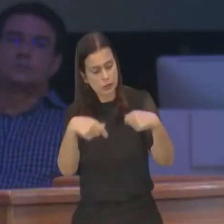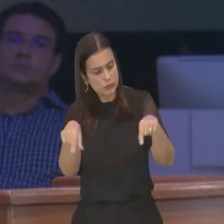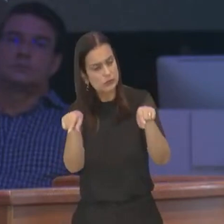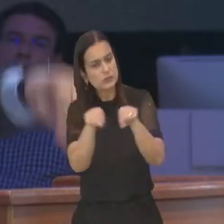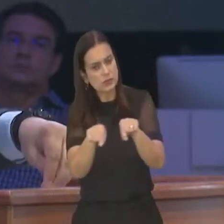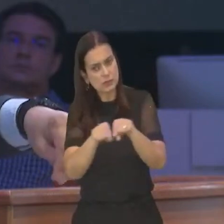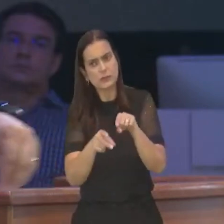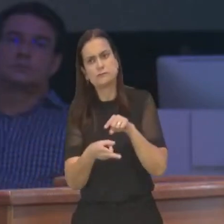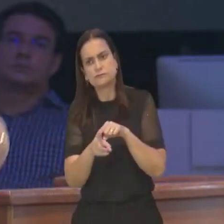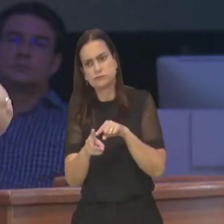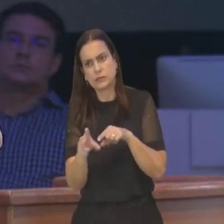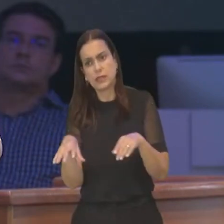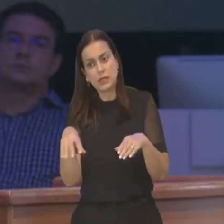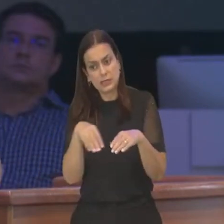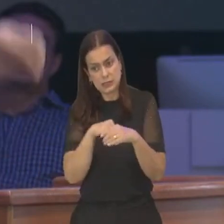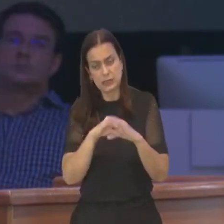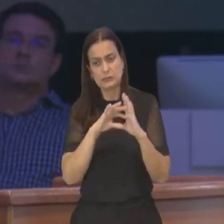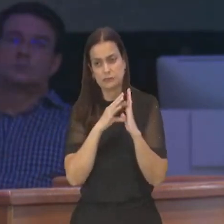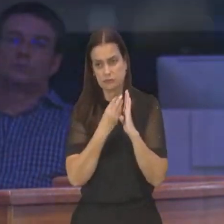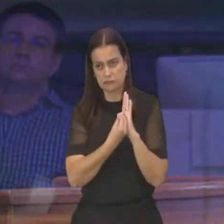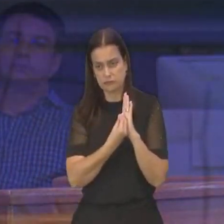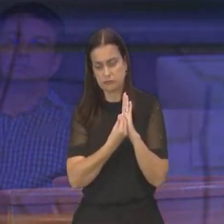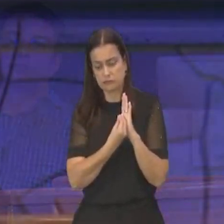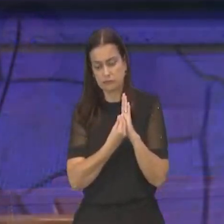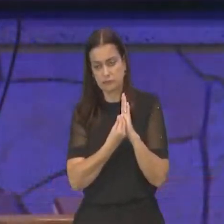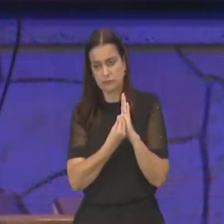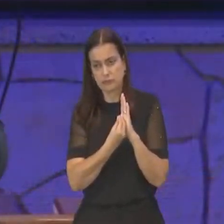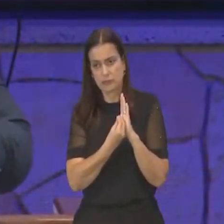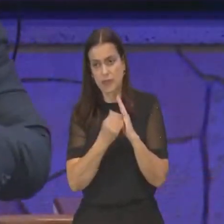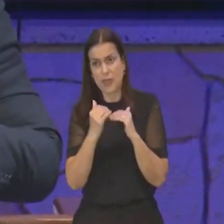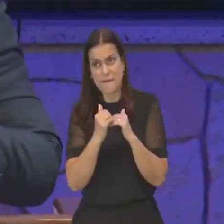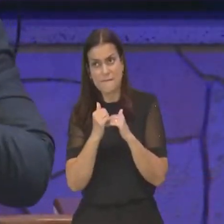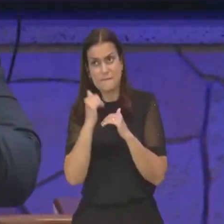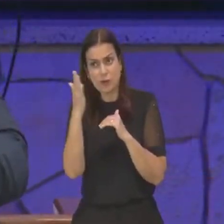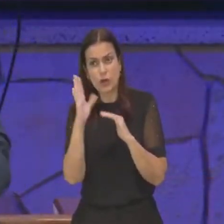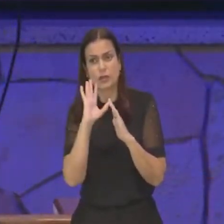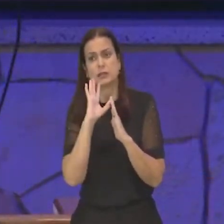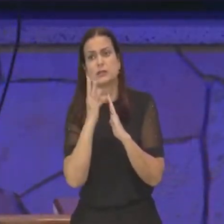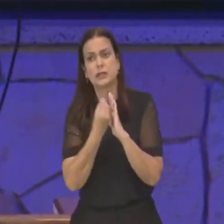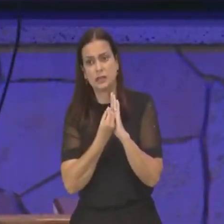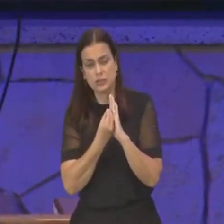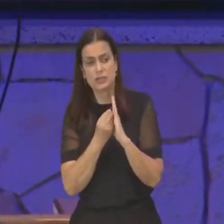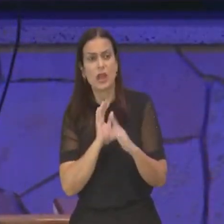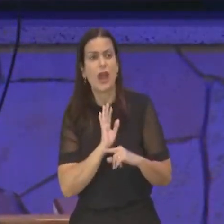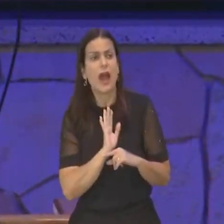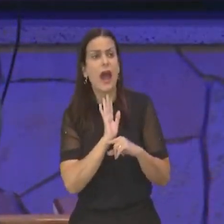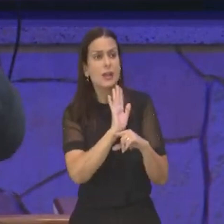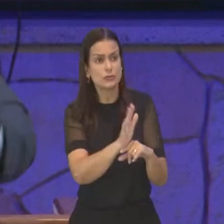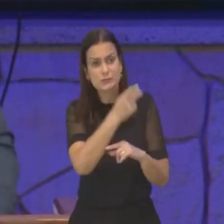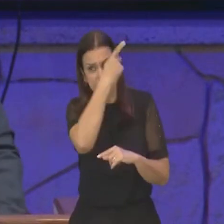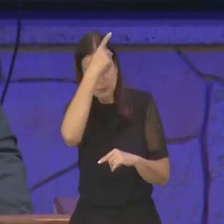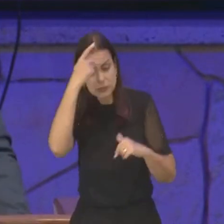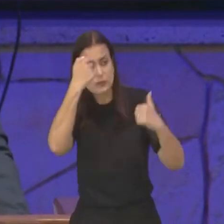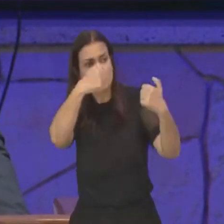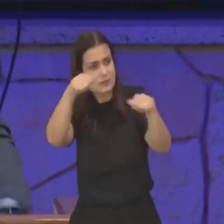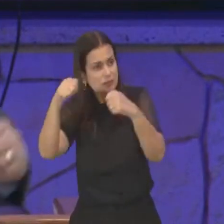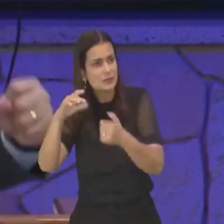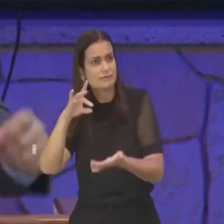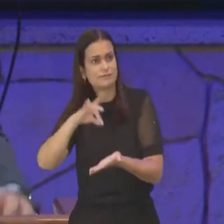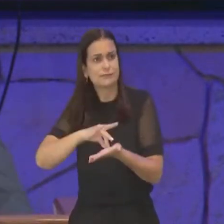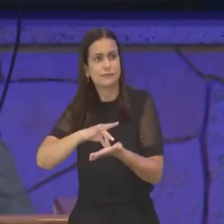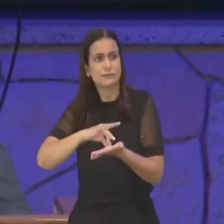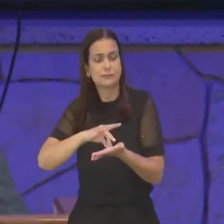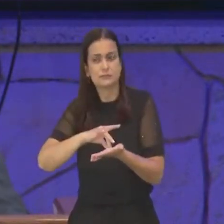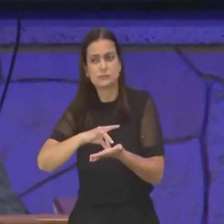ações dentro da nossa comunidade de fé, fora da nossa igreja, abraçando aqueles que realmente necessitam do